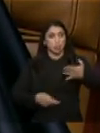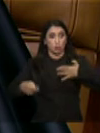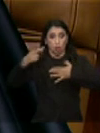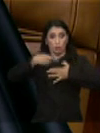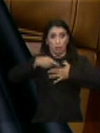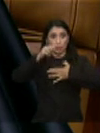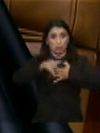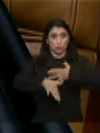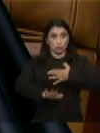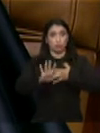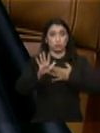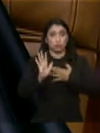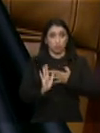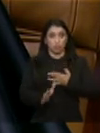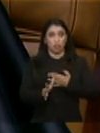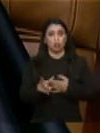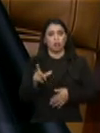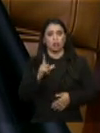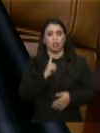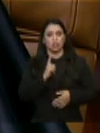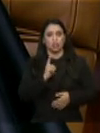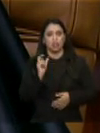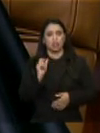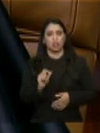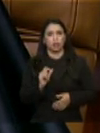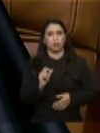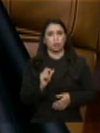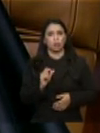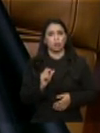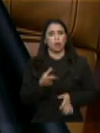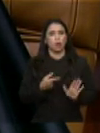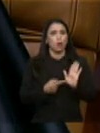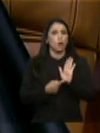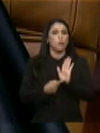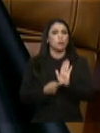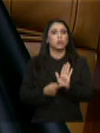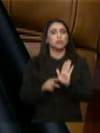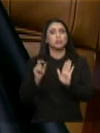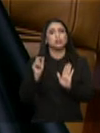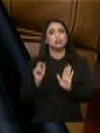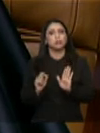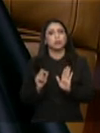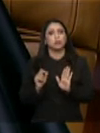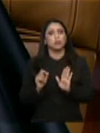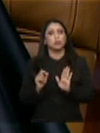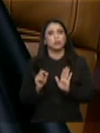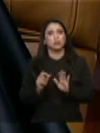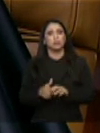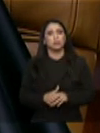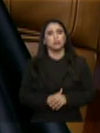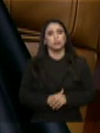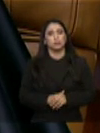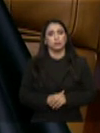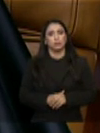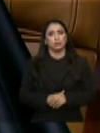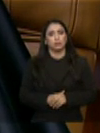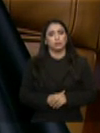geral, embora contasse com uma leve sinalização na adoção dessa